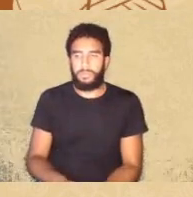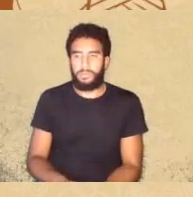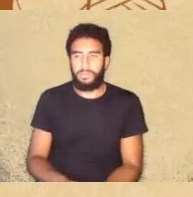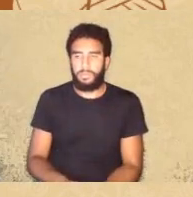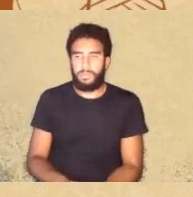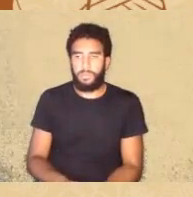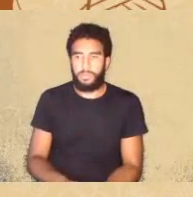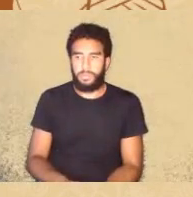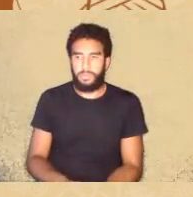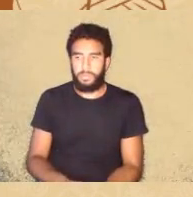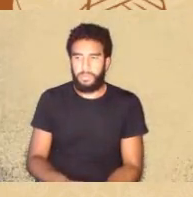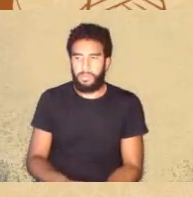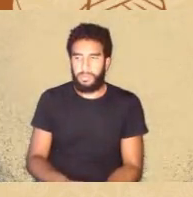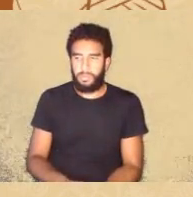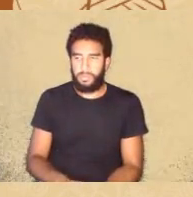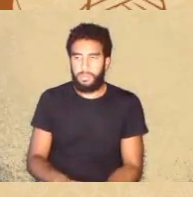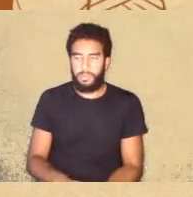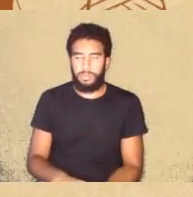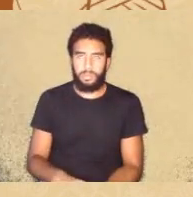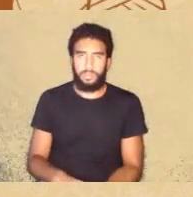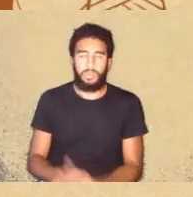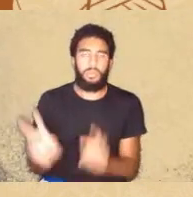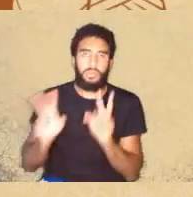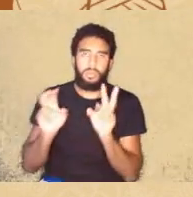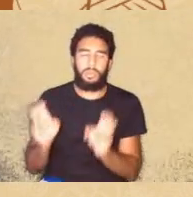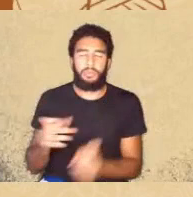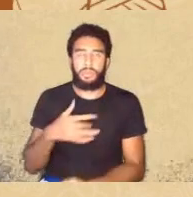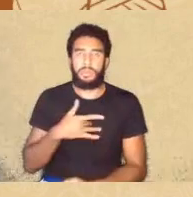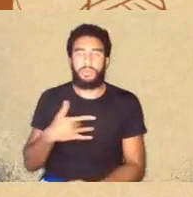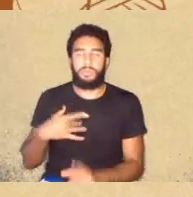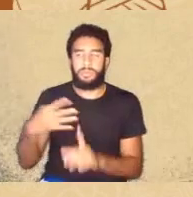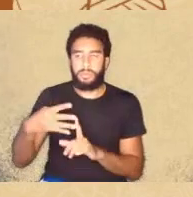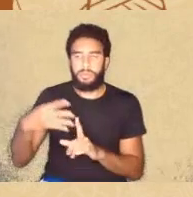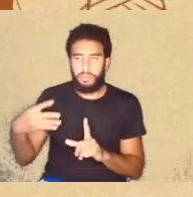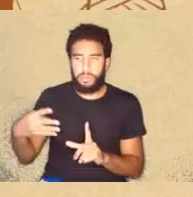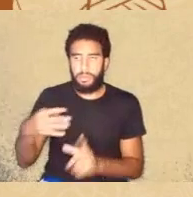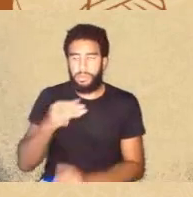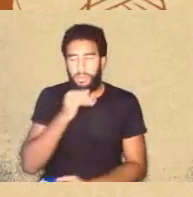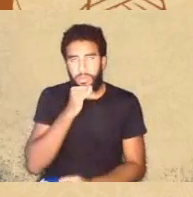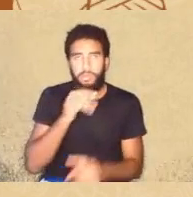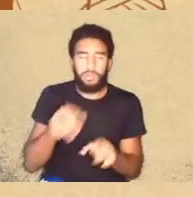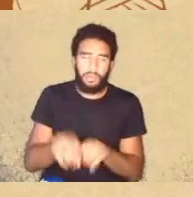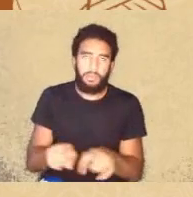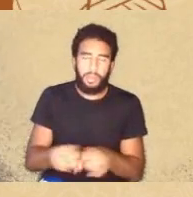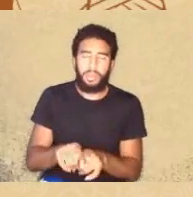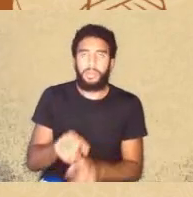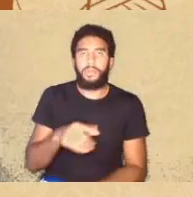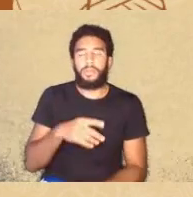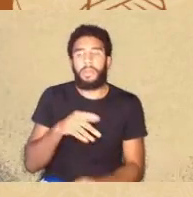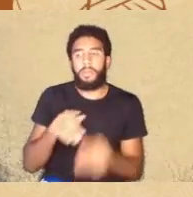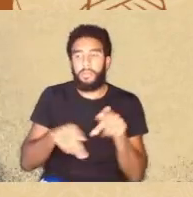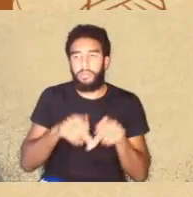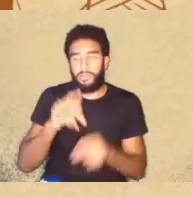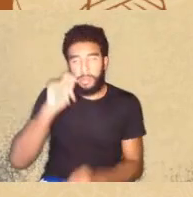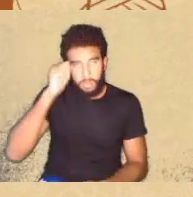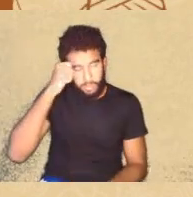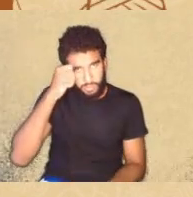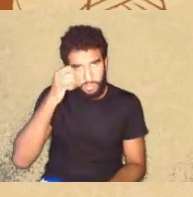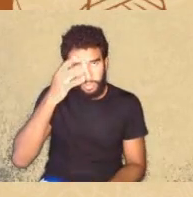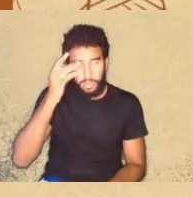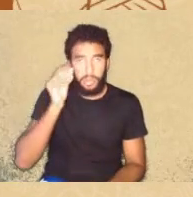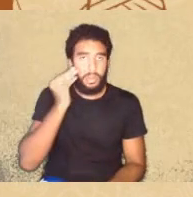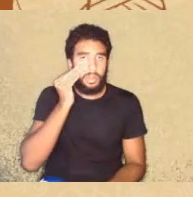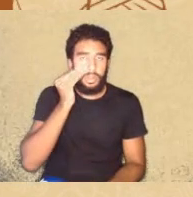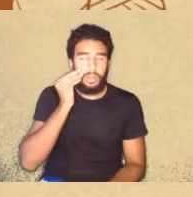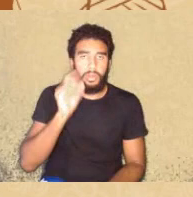saúde LGBT, por exemplo, a gente poderia falar até mesmo saúde da população negra mesmo. Quem pensou, promoveu, foram as entidades, porque